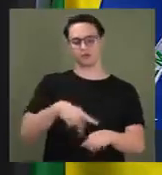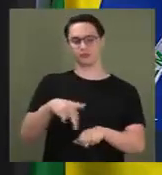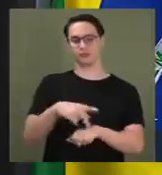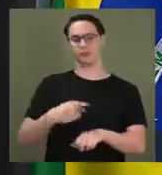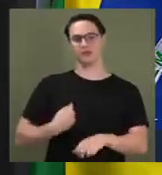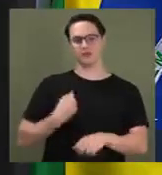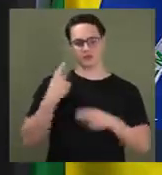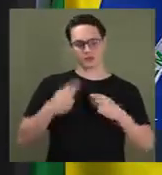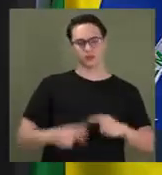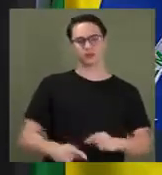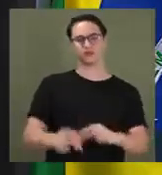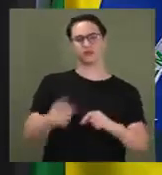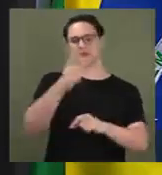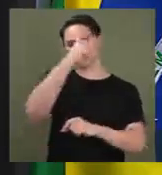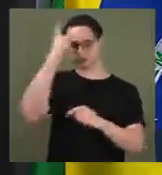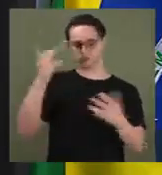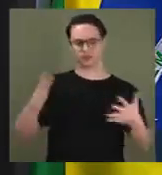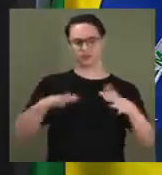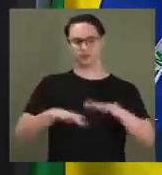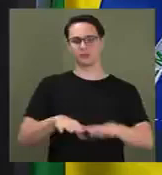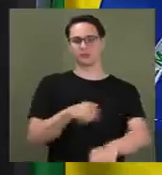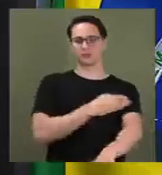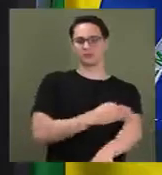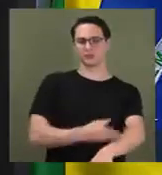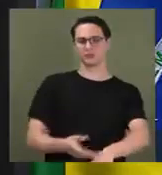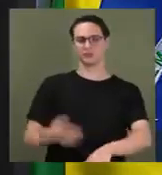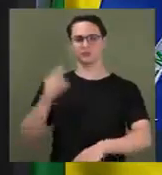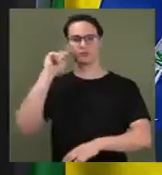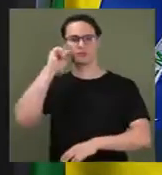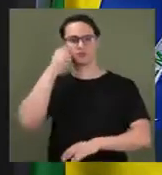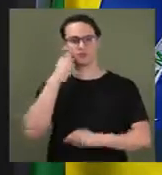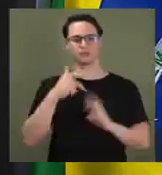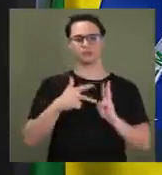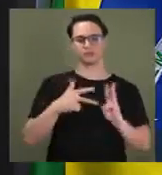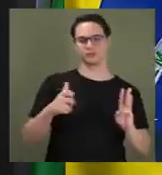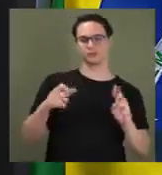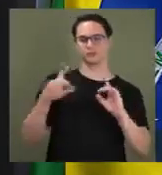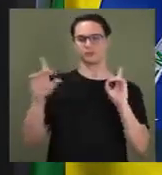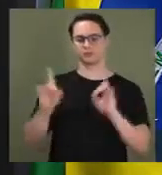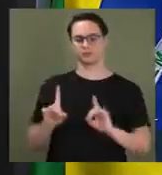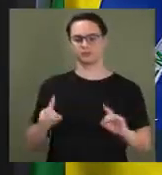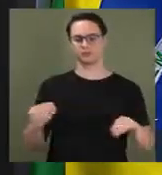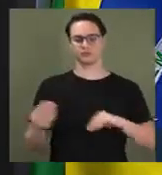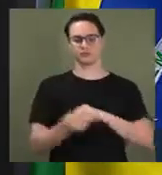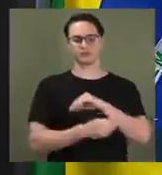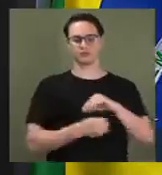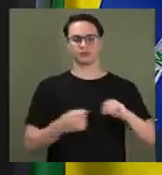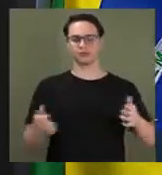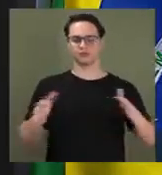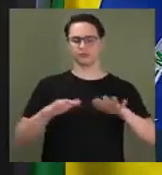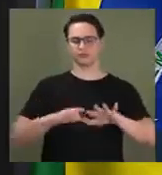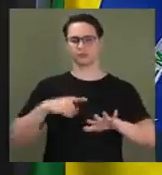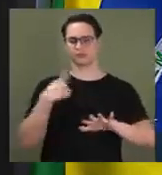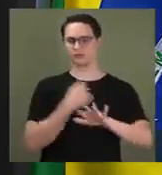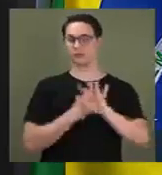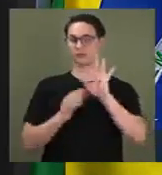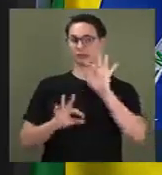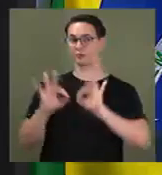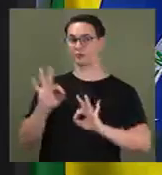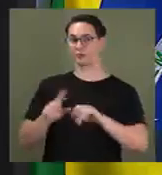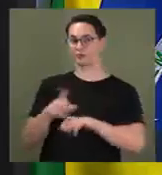negros, brancos, índios, pessoas com deficiência, que somente assim nós estaremos construindo um país